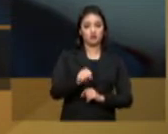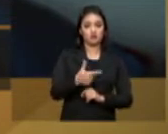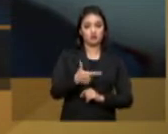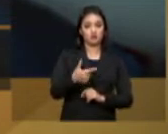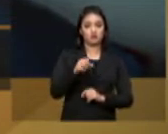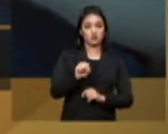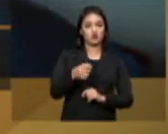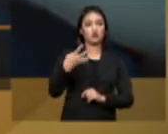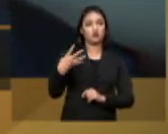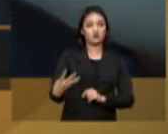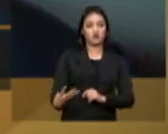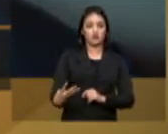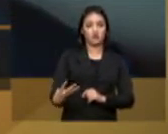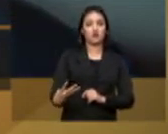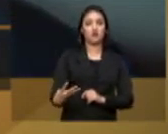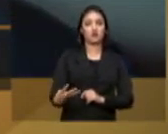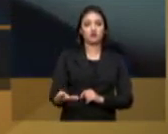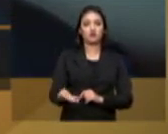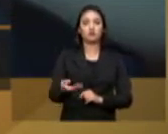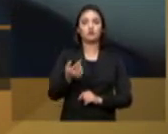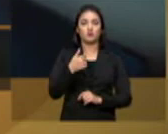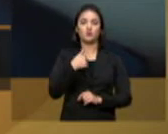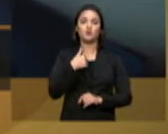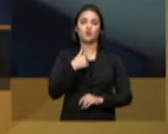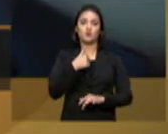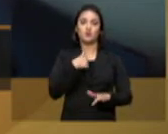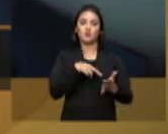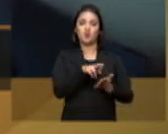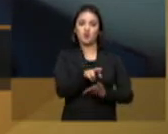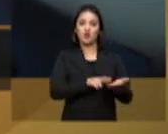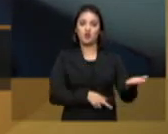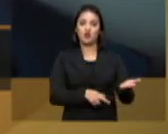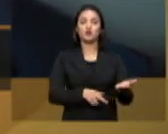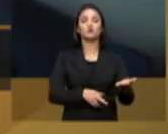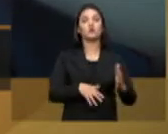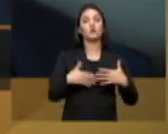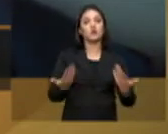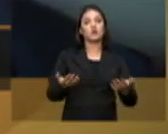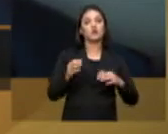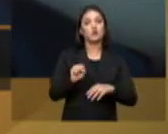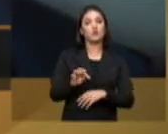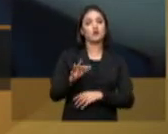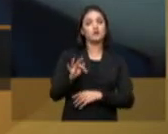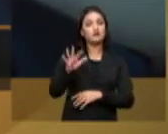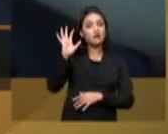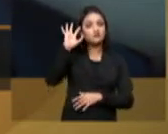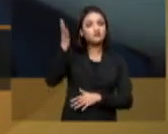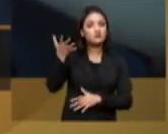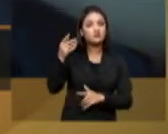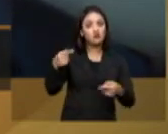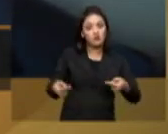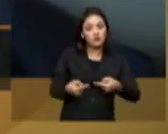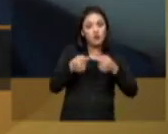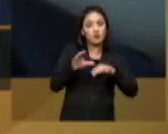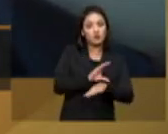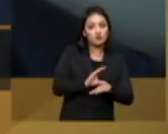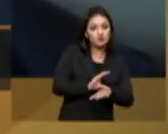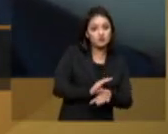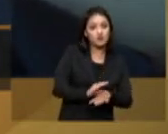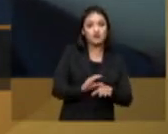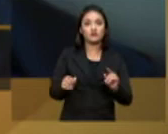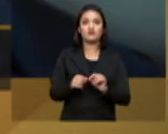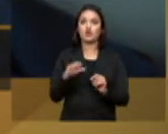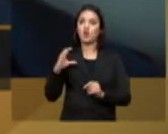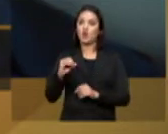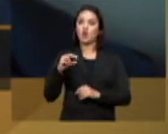838.284, Santa Catarina, de minha relatoria, a Corte concluiu pela constitucionalidade de a lei delegar ao